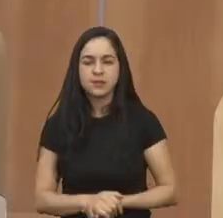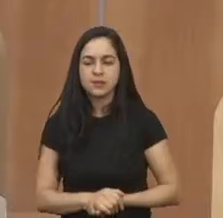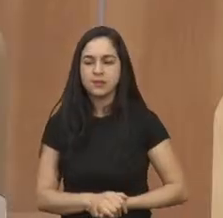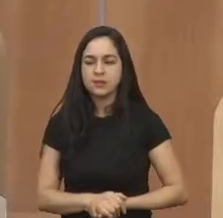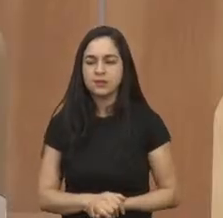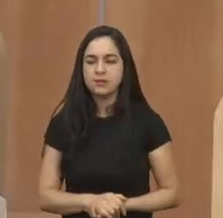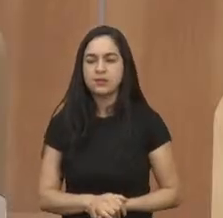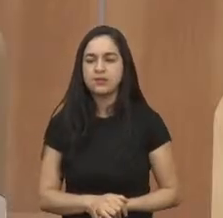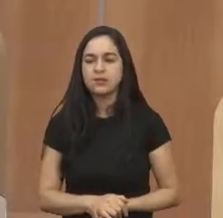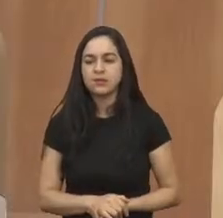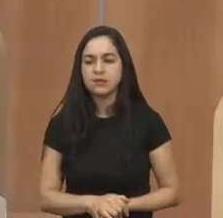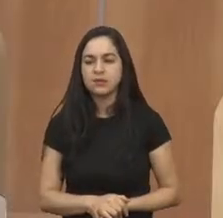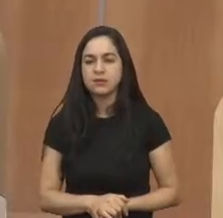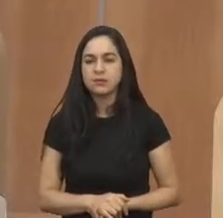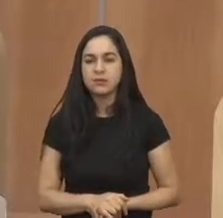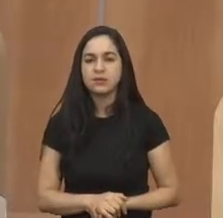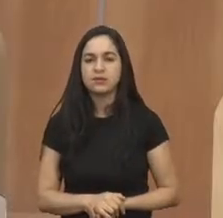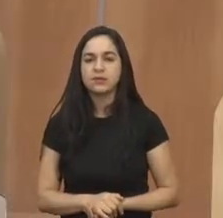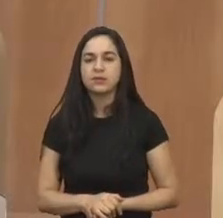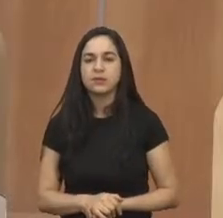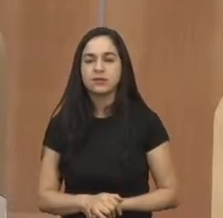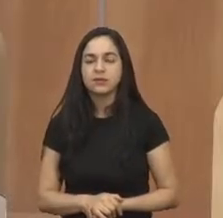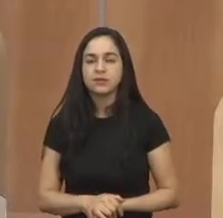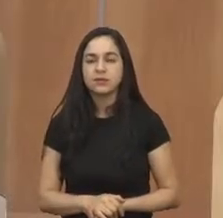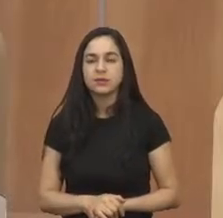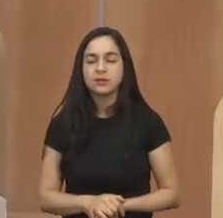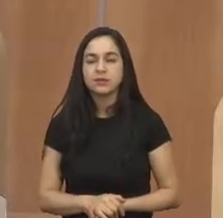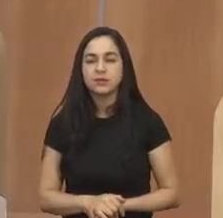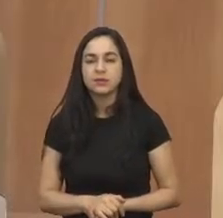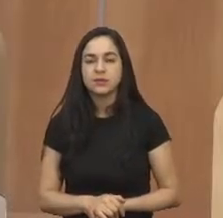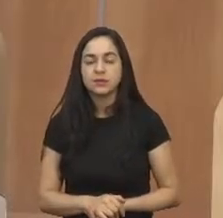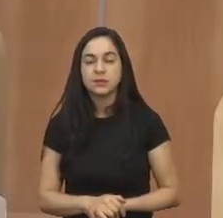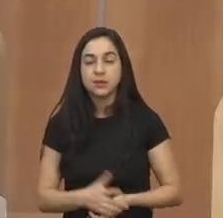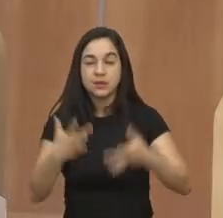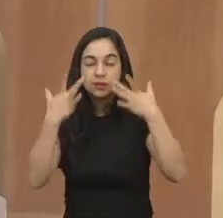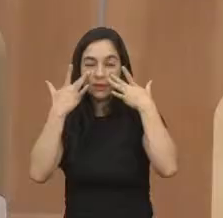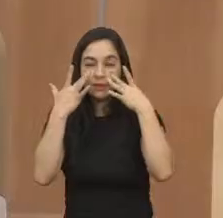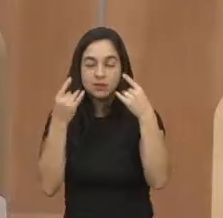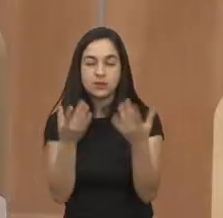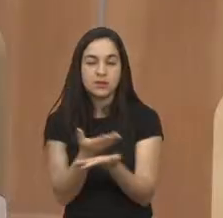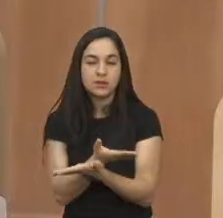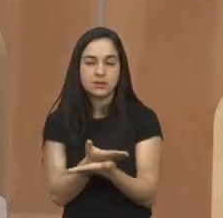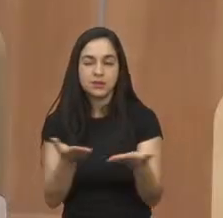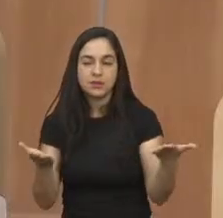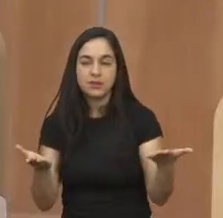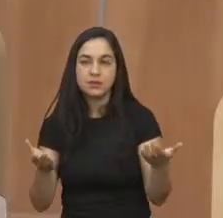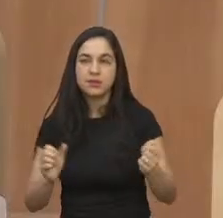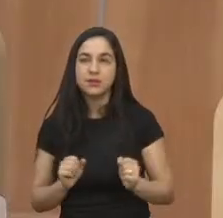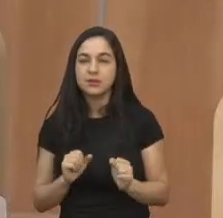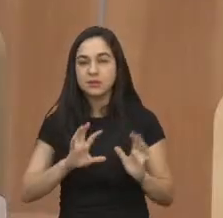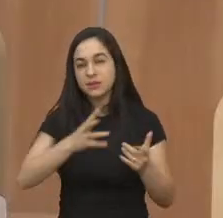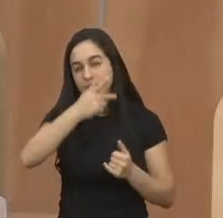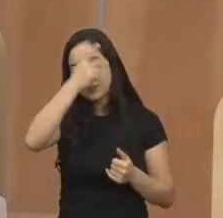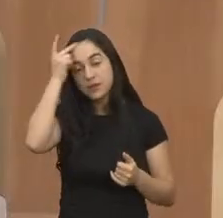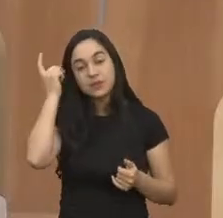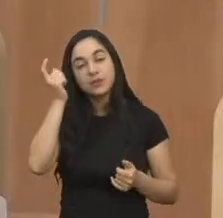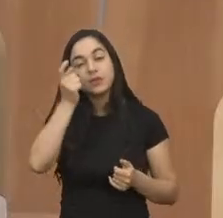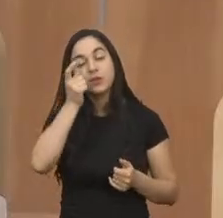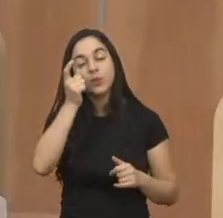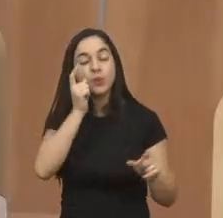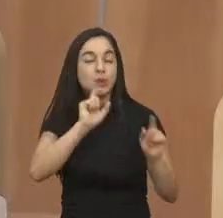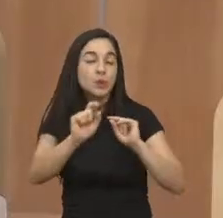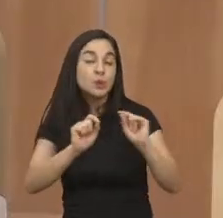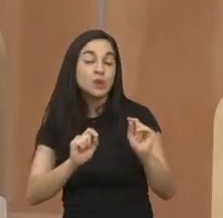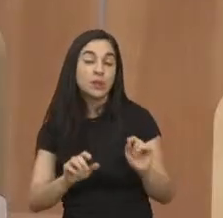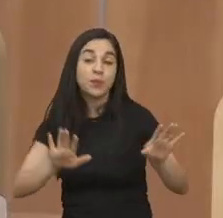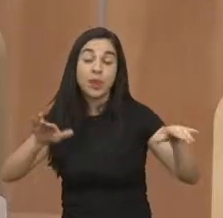Então, eu gostaria de chamar a atenção dos senhores e de todos que estão nos acompanhando, que quando a gente